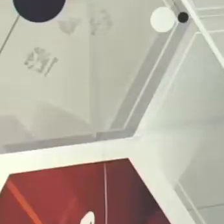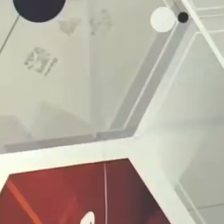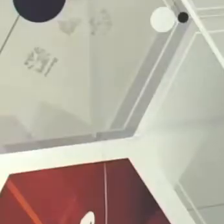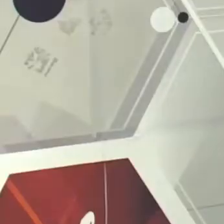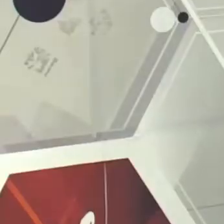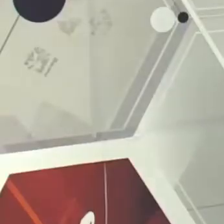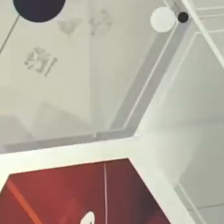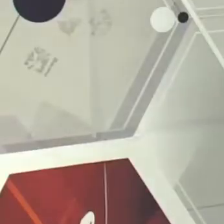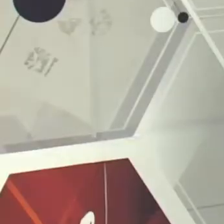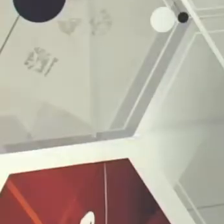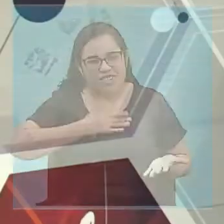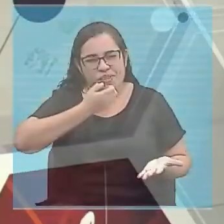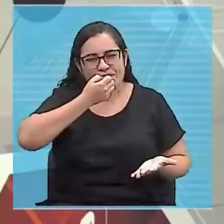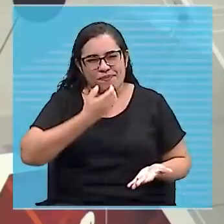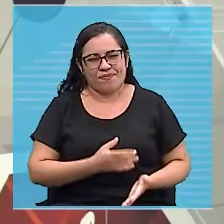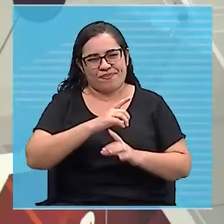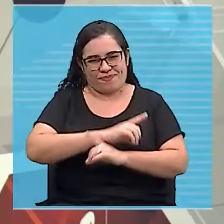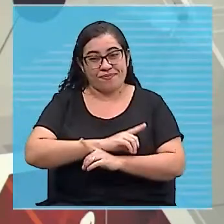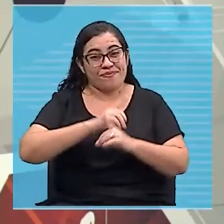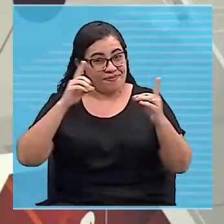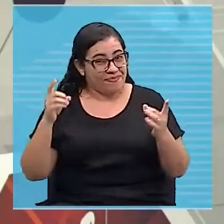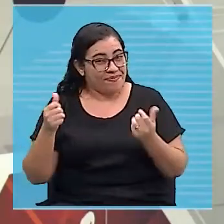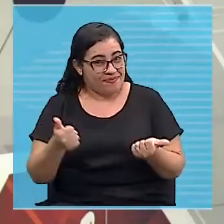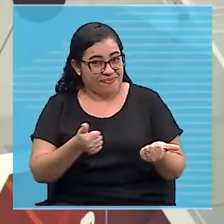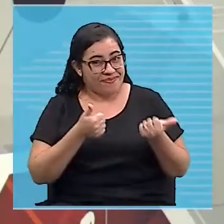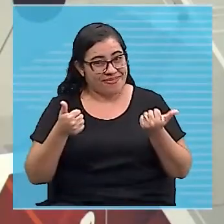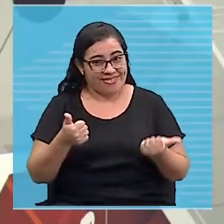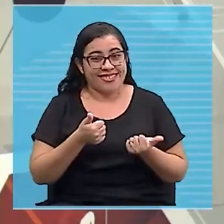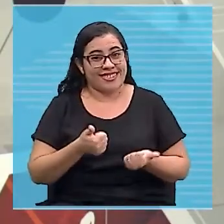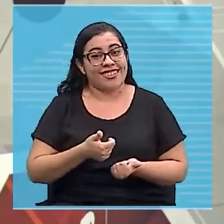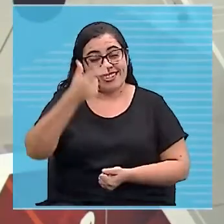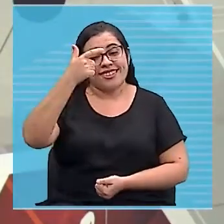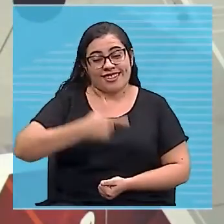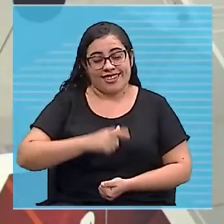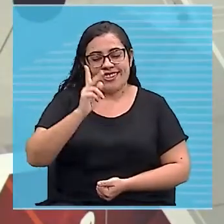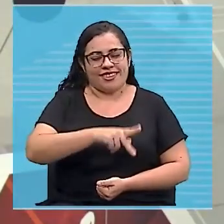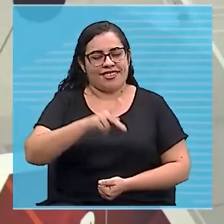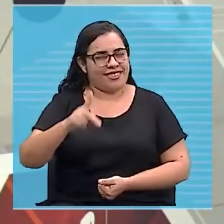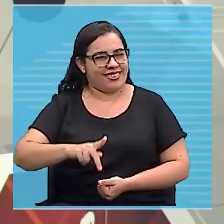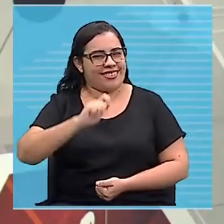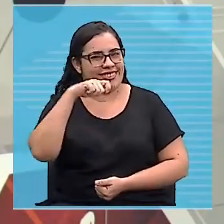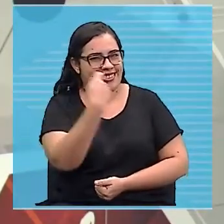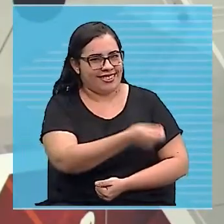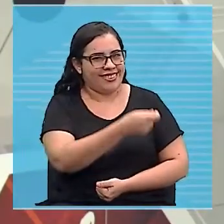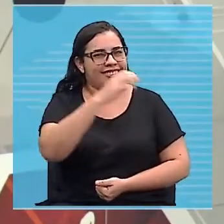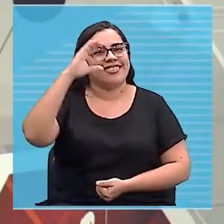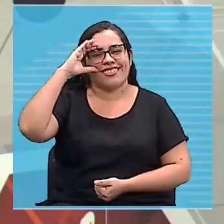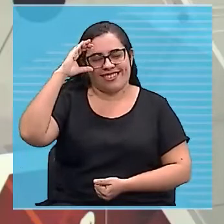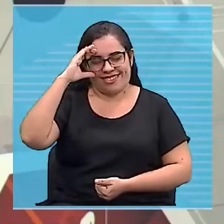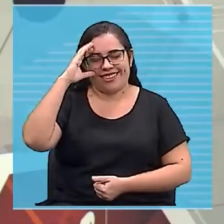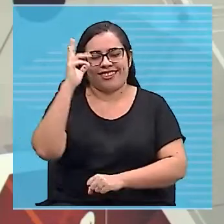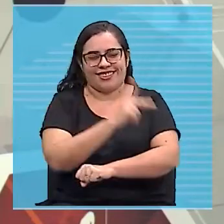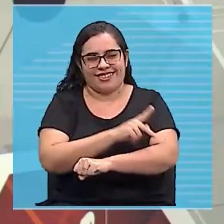Olá, meus queridos! Muito bom dia, muito bom dia! Aqui quem fala com vocês é o professor Caio, professor de